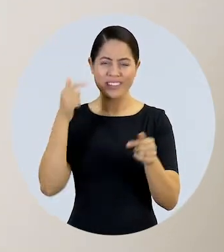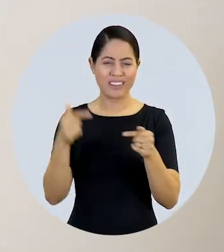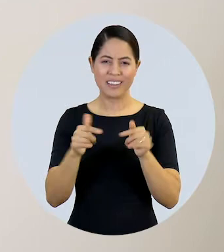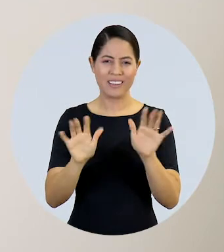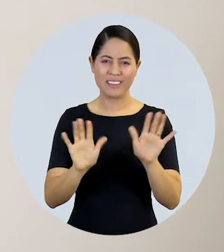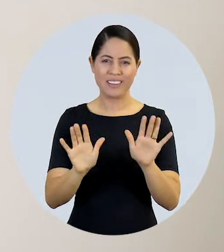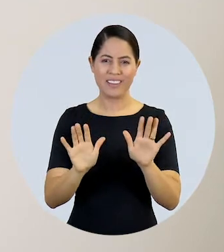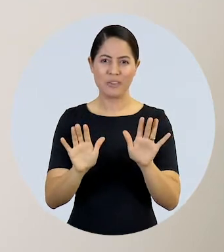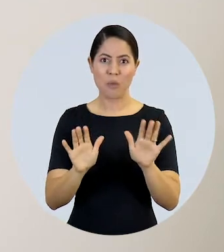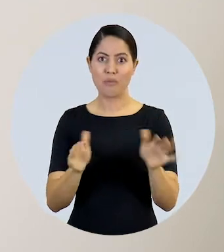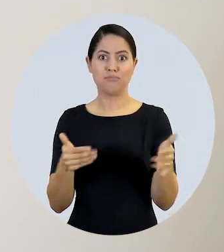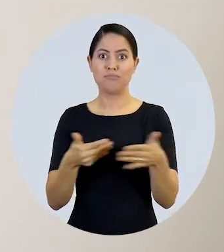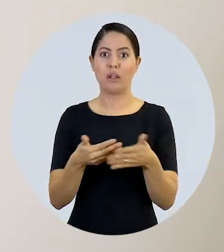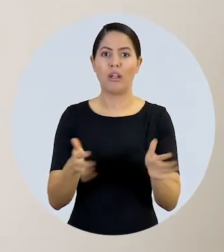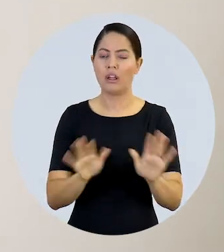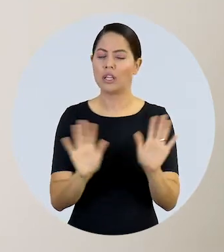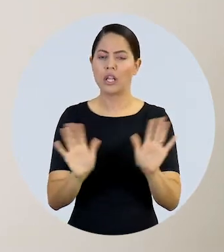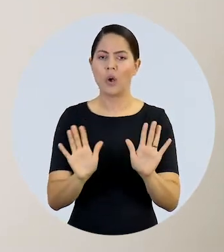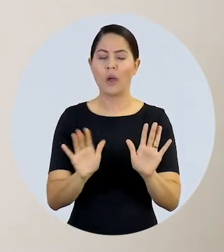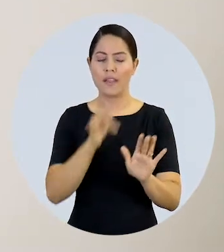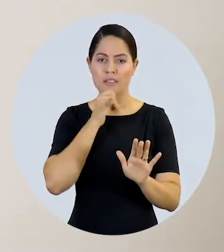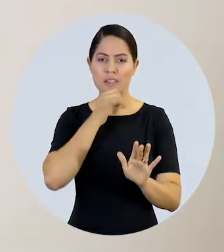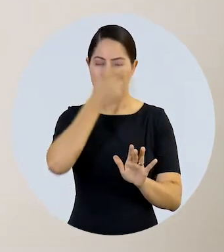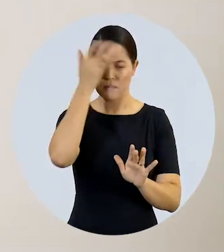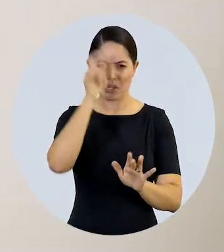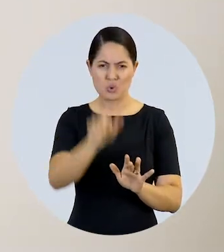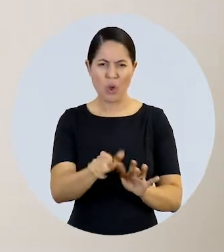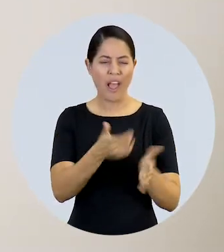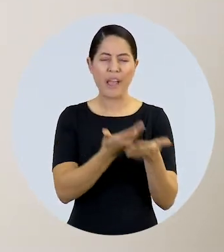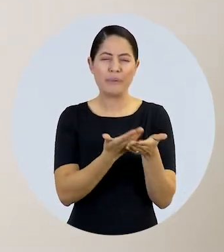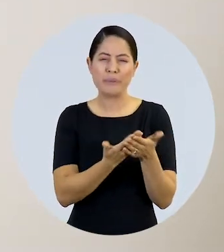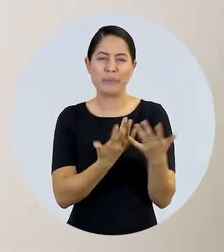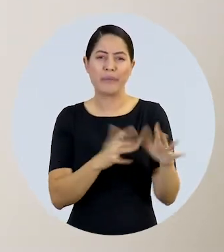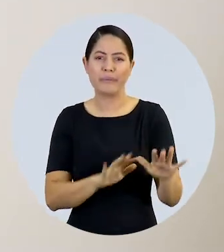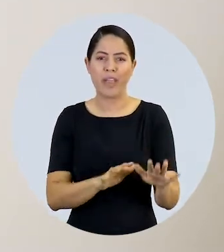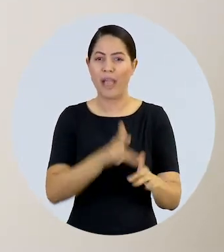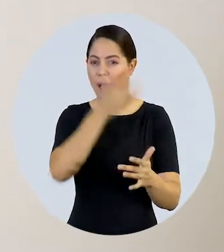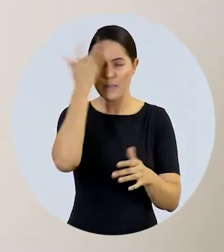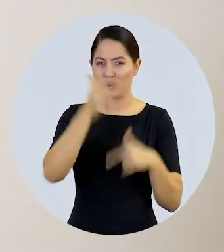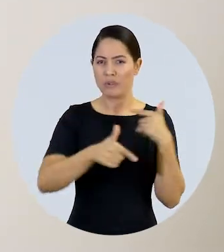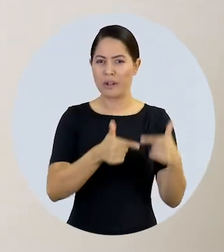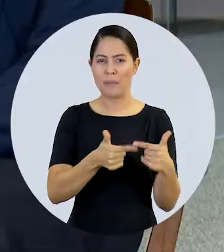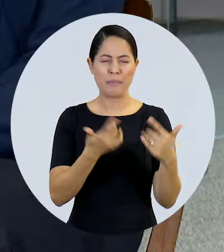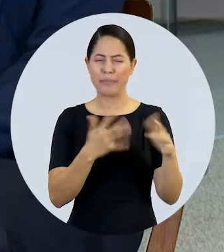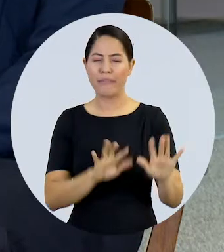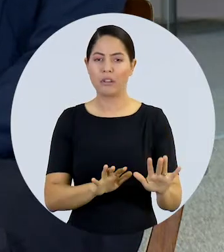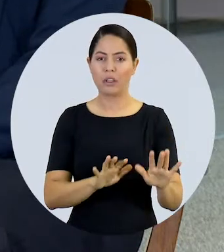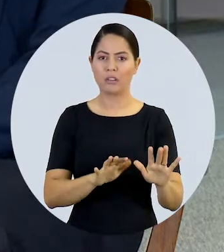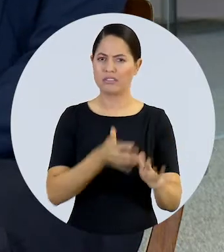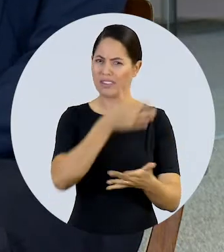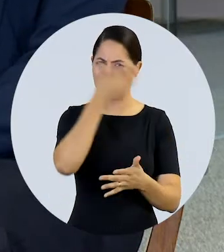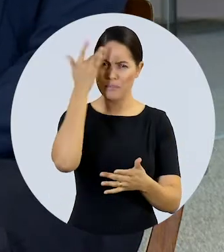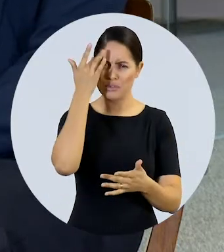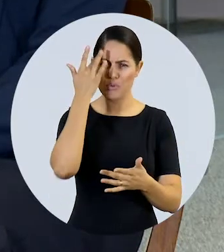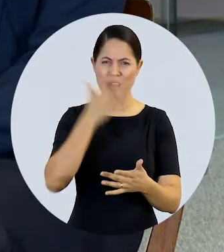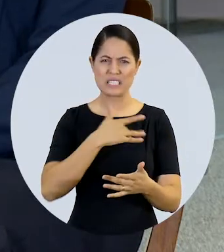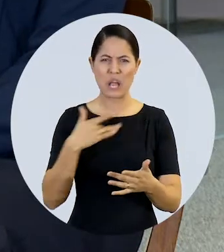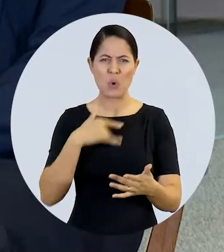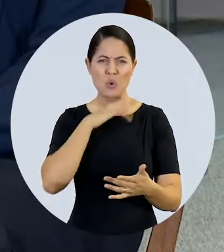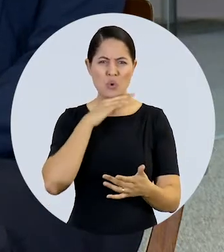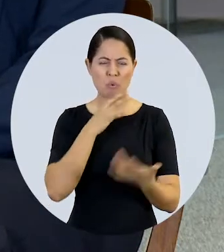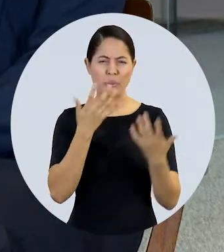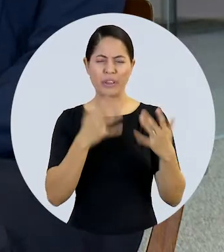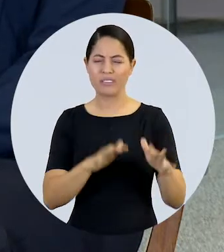acaso. Evidentemente que ninguém estuda porque não quer, ninguém não trabalha porque não quer, ninguém tem uma